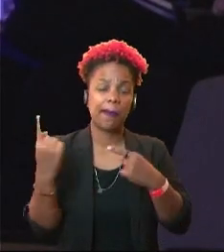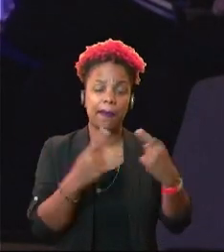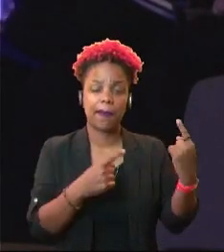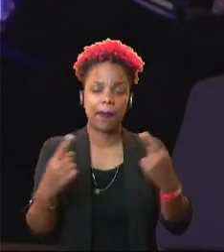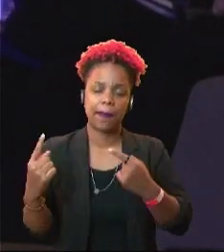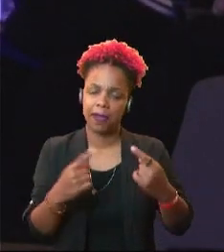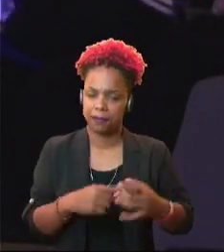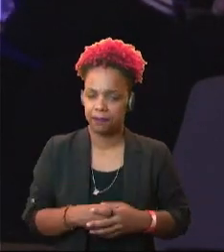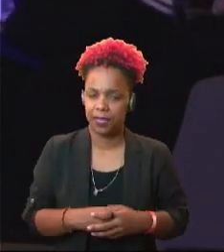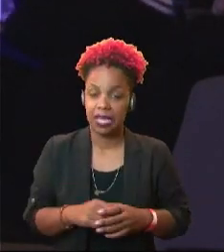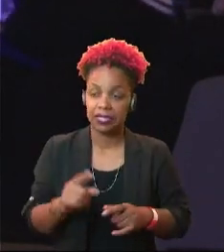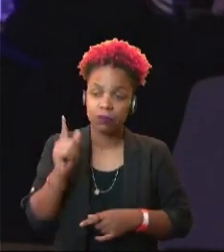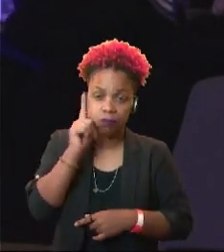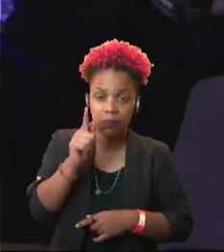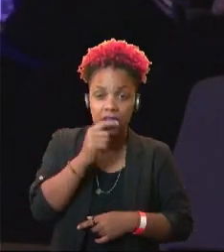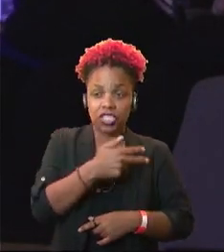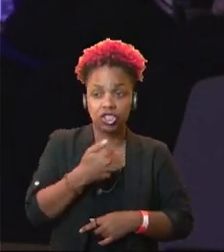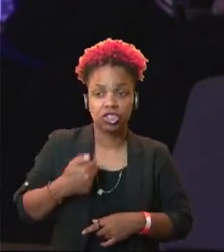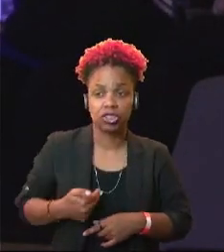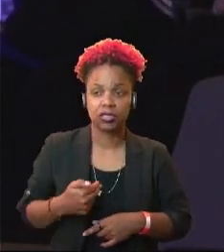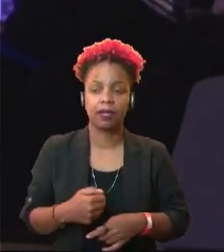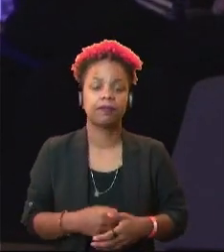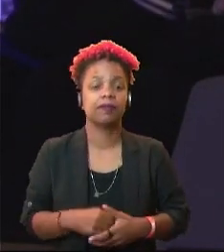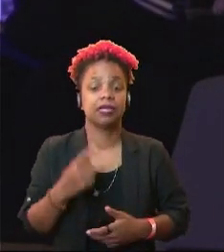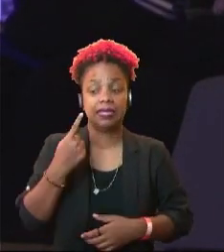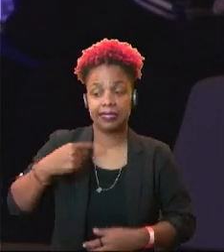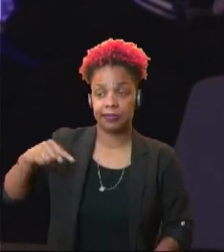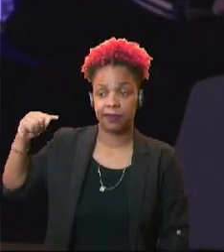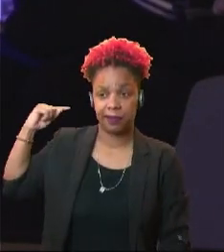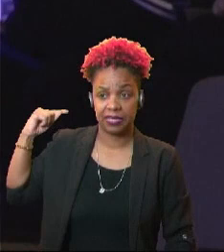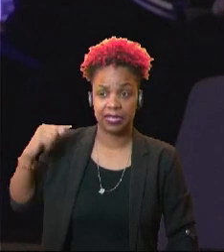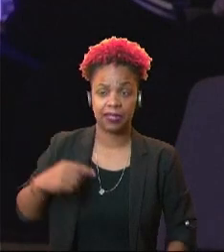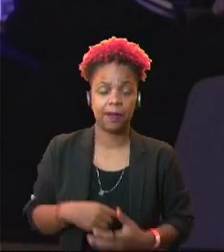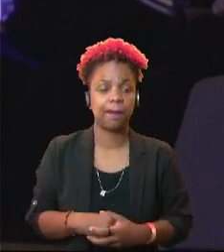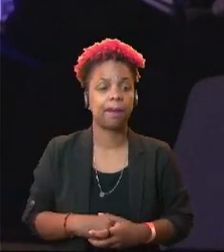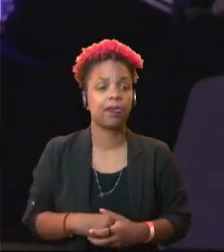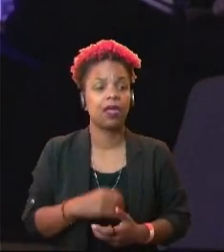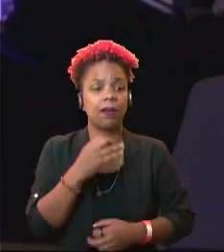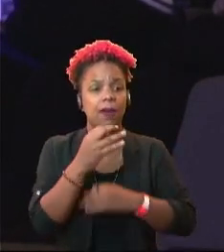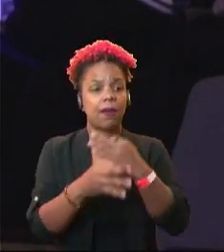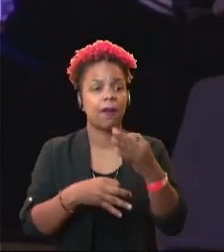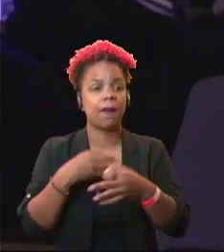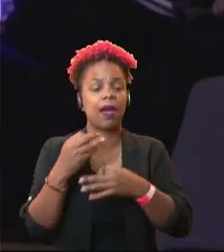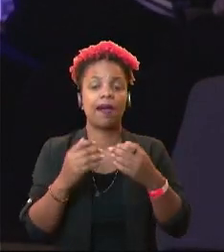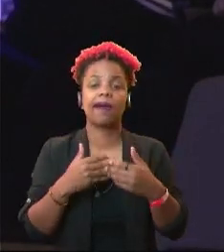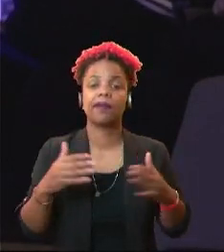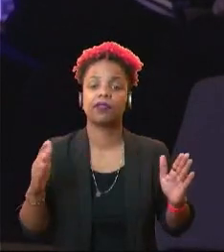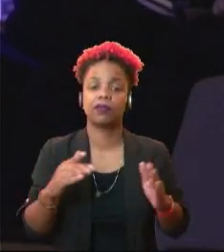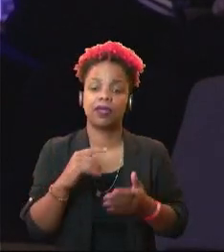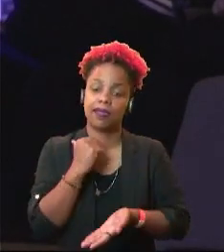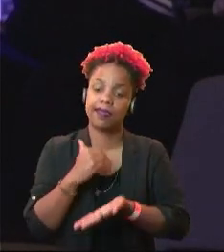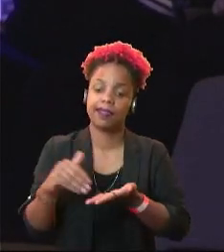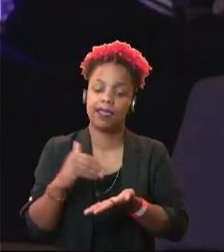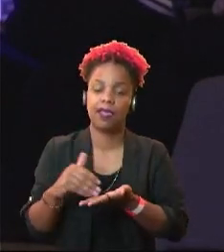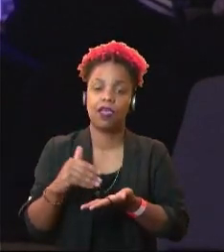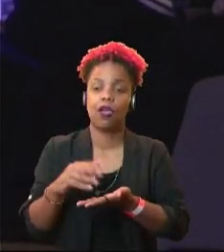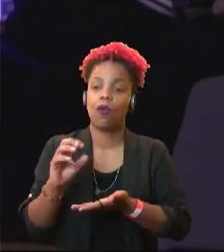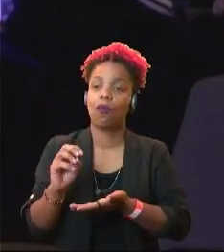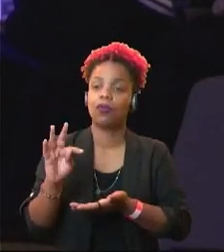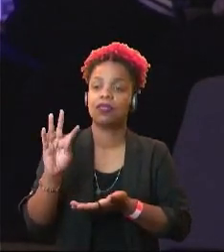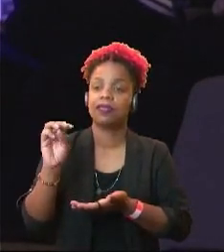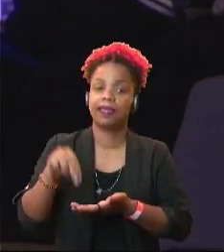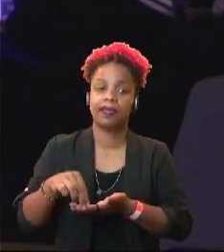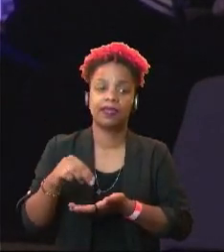enfrentamento entre Estados Unidos e China. Na semana passada, foi comentado da possibilidade da abertura de um escritório da OTAN no